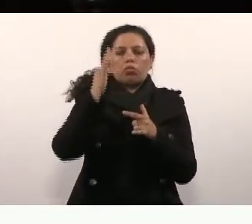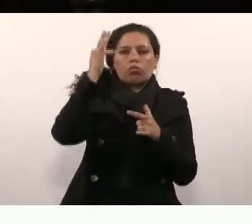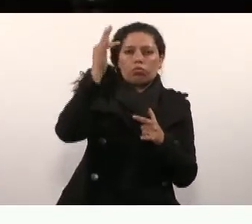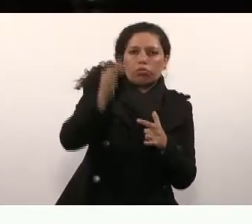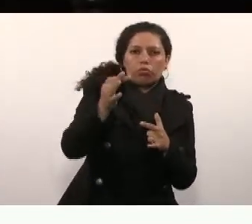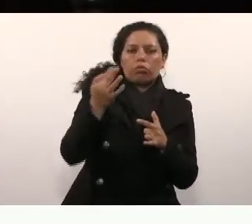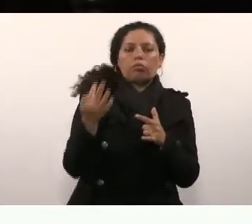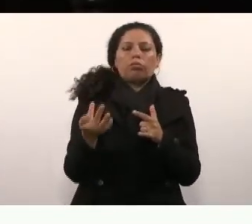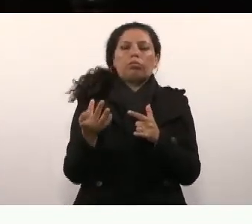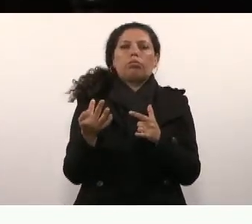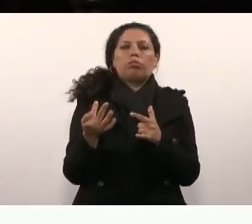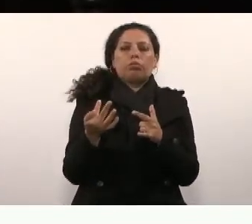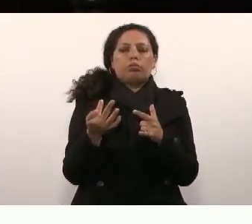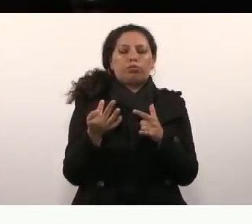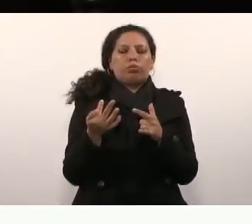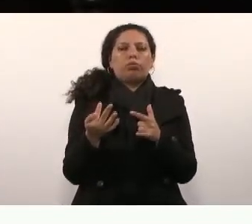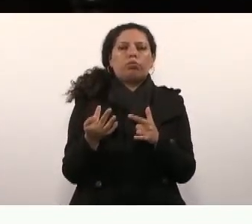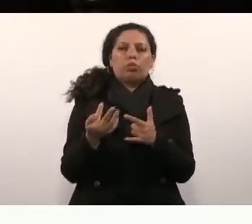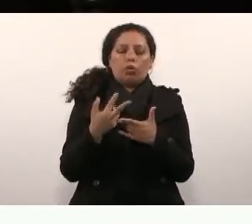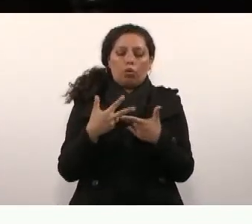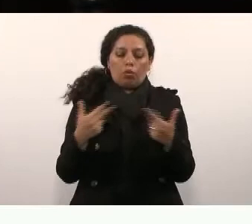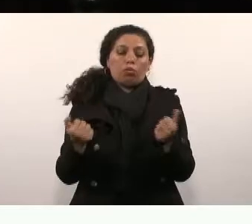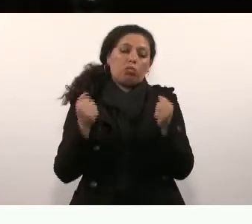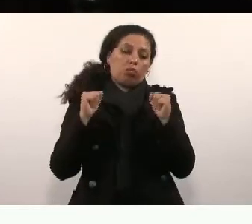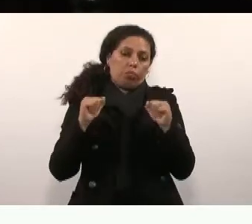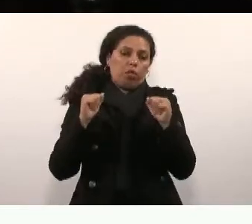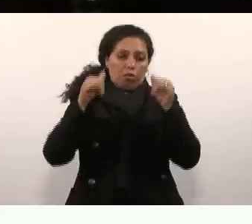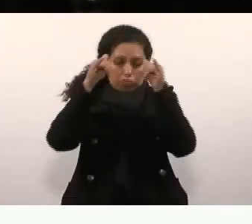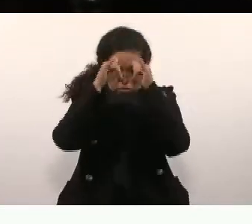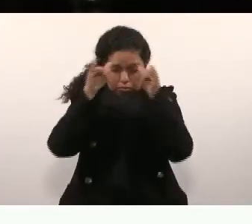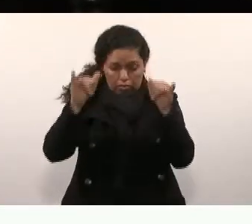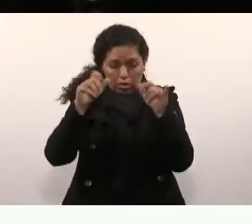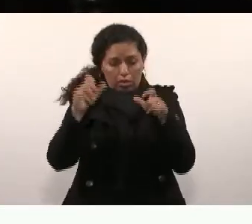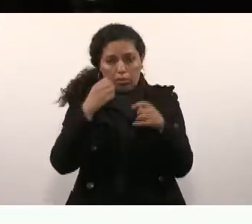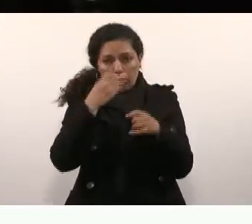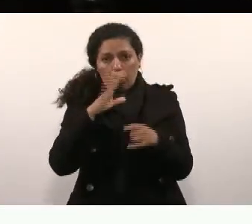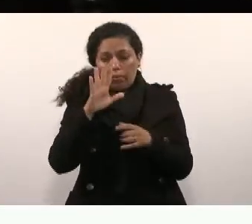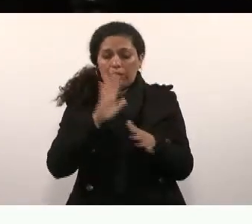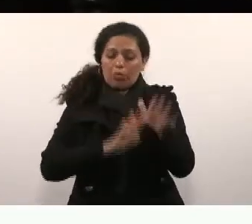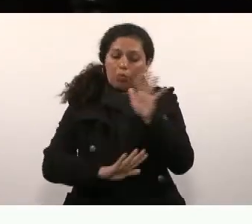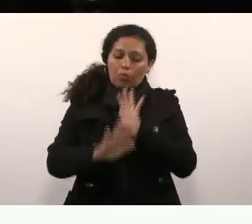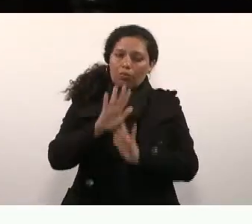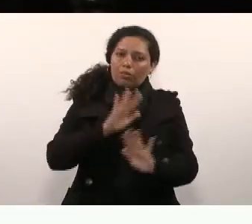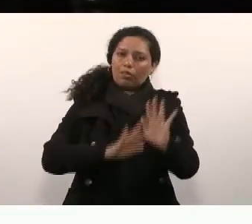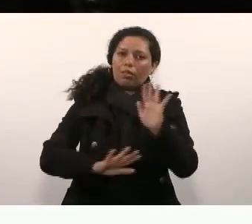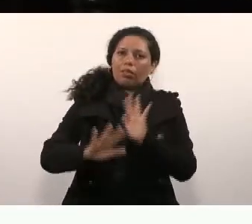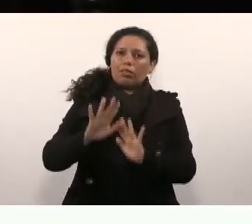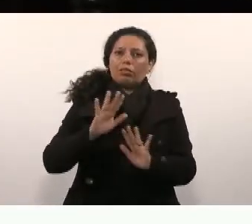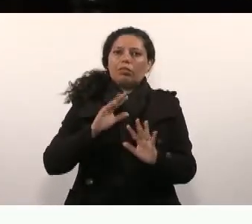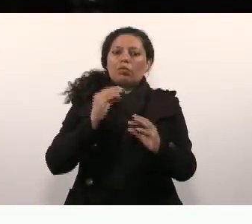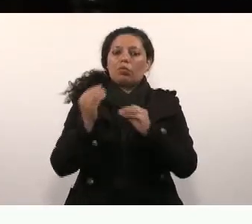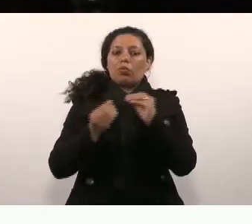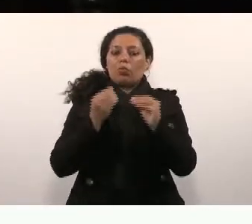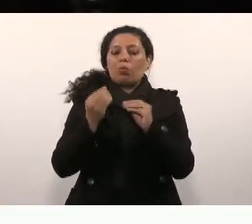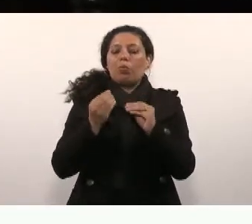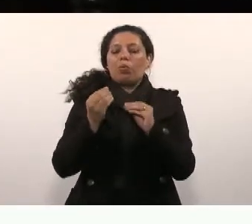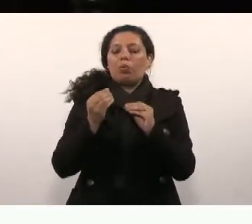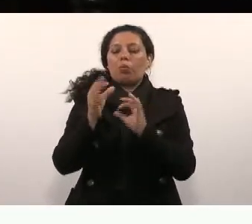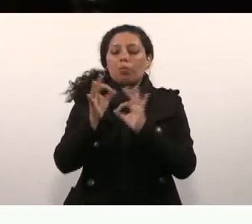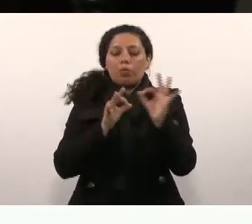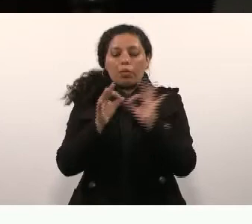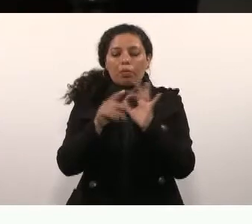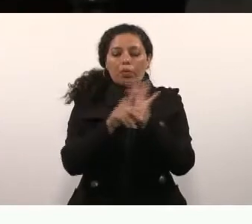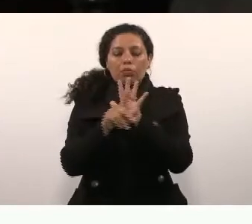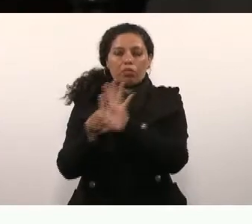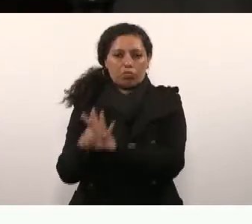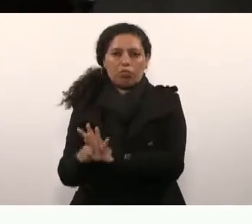eventuais questões que poderiam ser evitadas possam acontecer, mas a gente tem que ter muito cuidado em como colocar isso. Eu acho que conhecendo o deputado